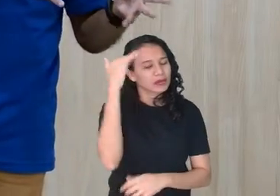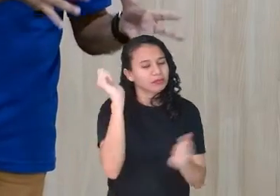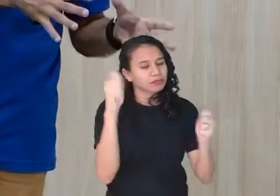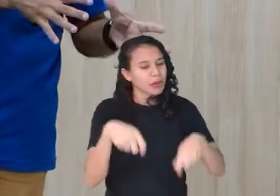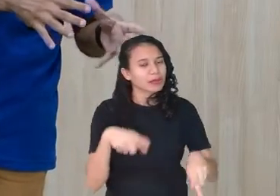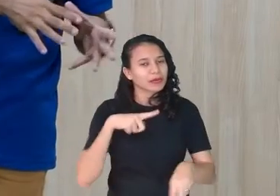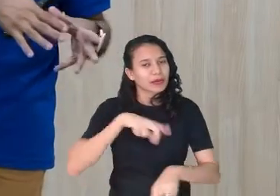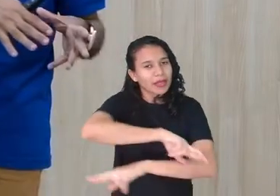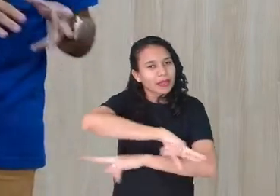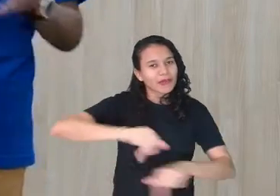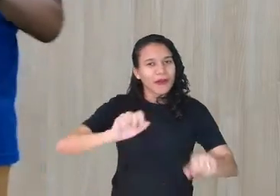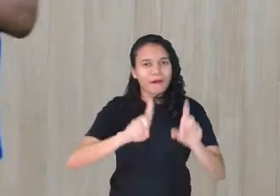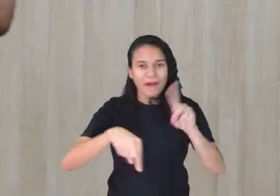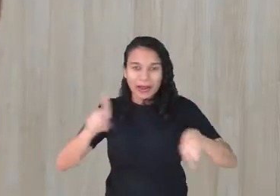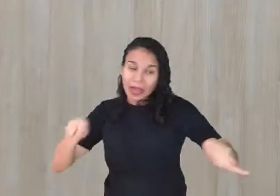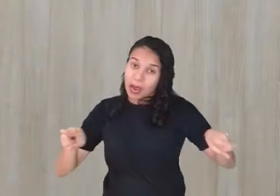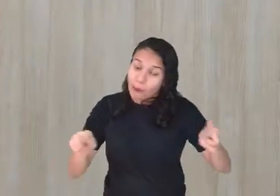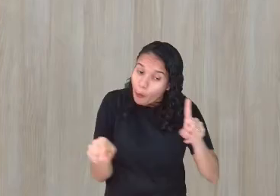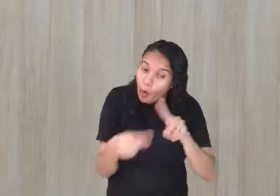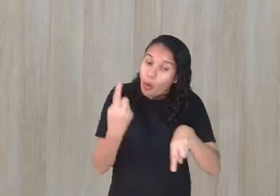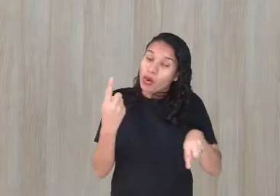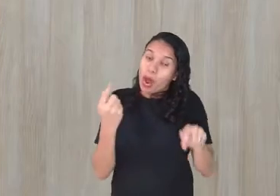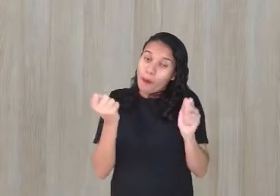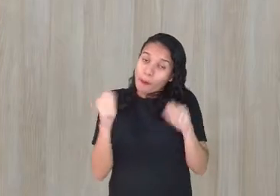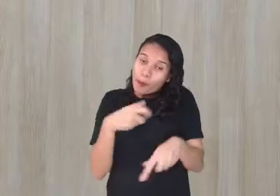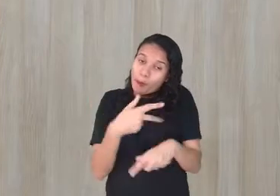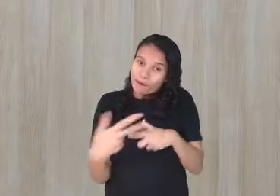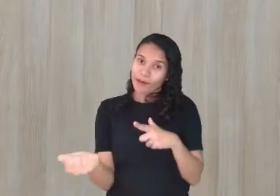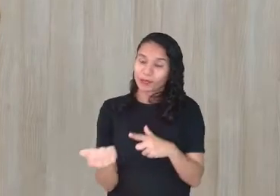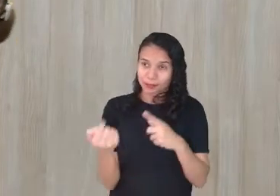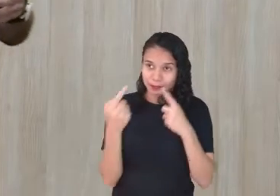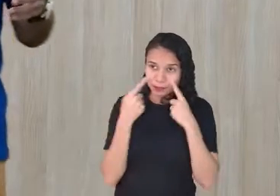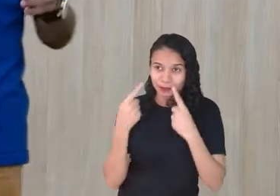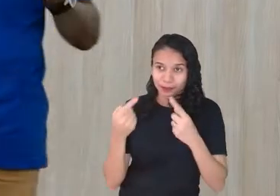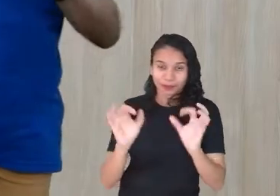as possibilidades ou não de ganhar algo, tá bom?